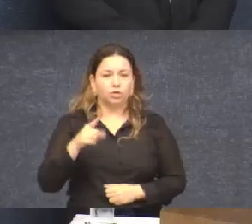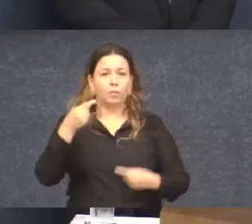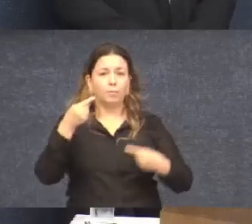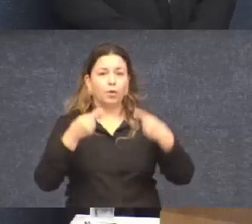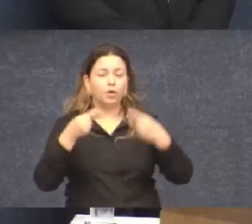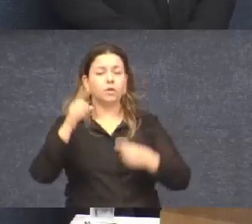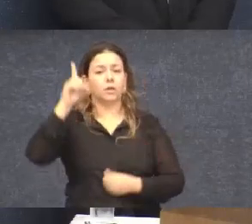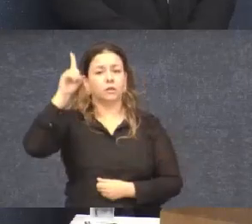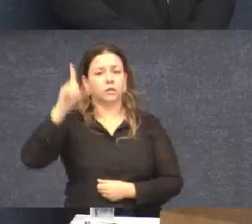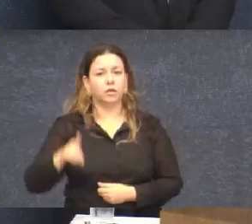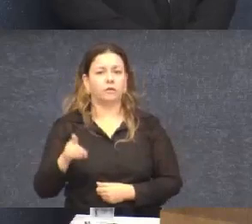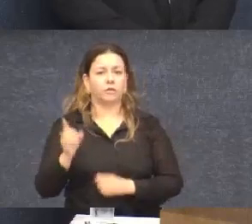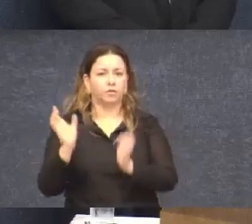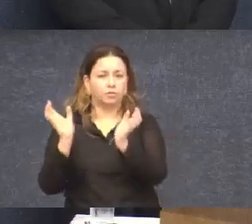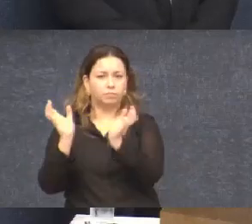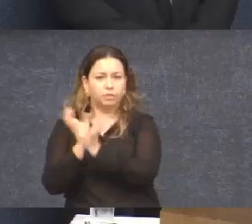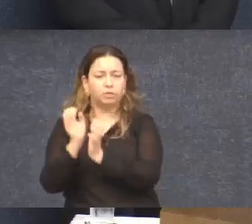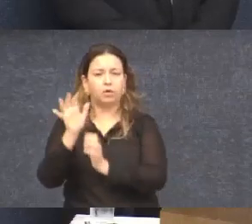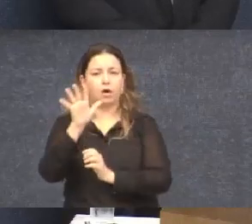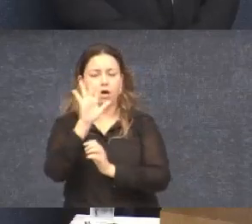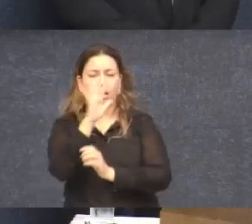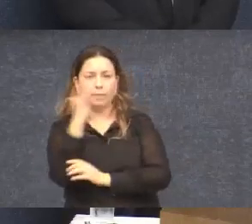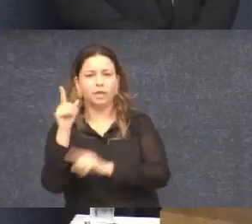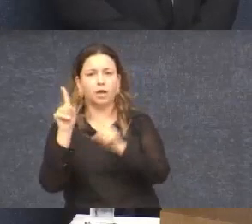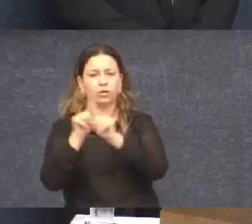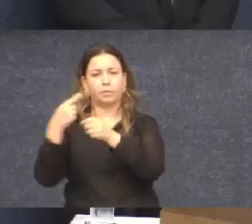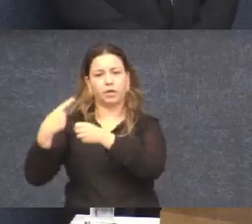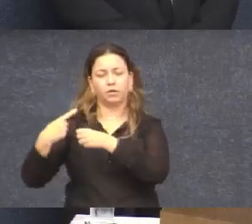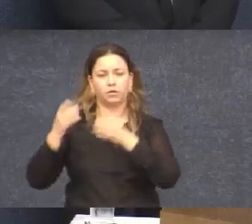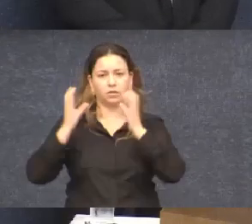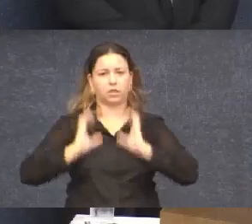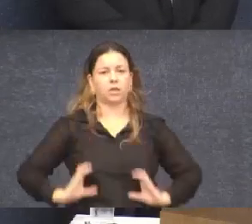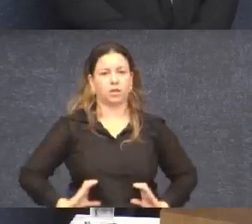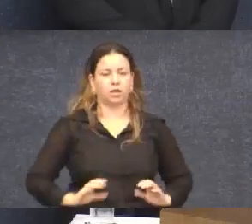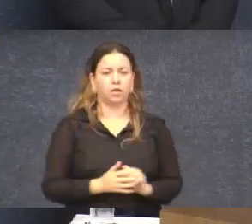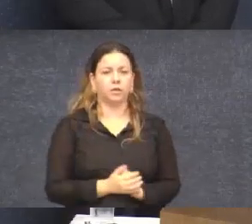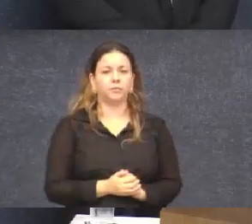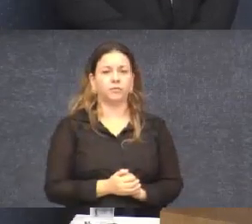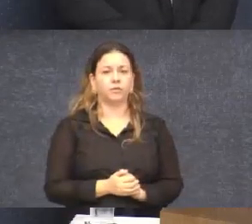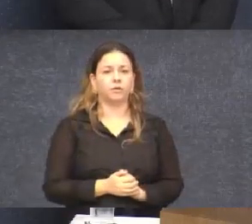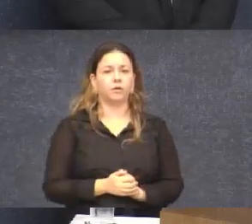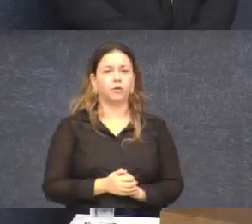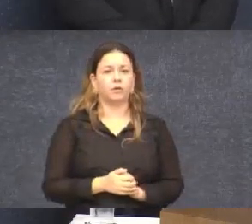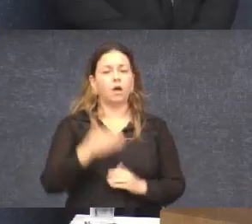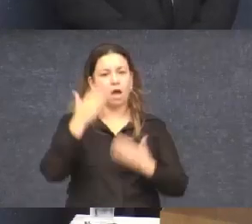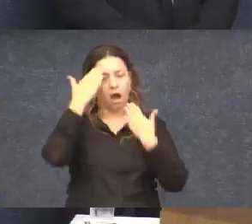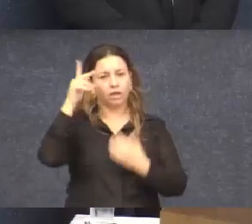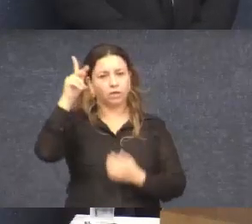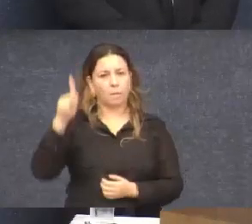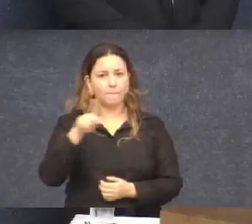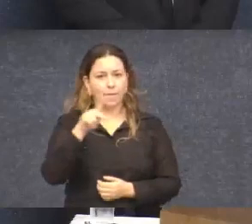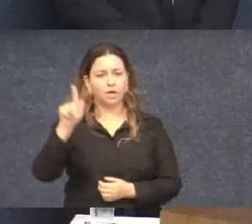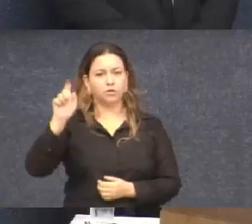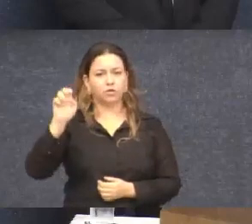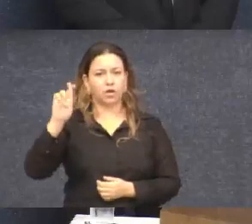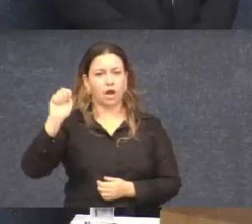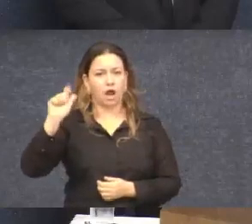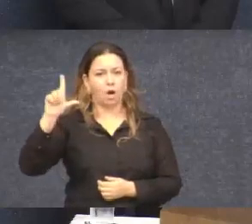Social e Segurança Alimentar e Cidadania, o padre, o reverendíssimo padre Geraldo